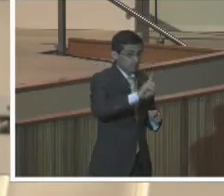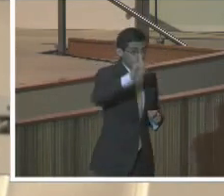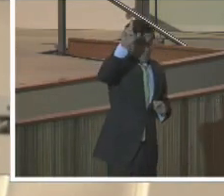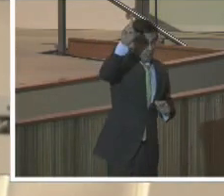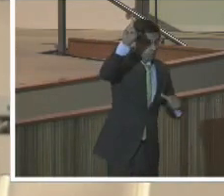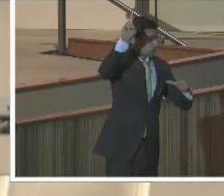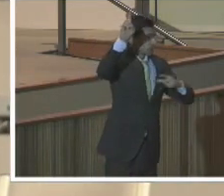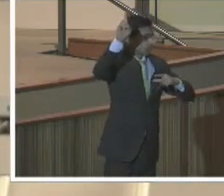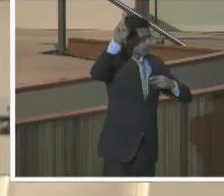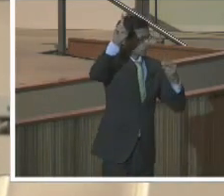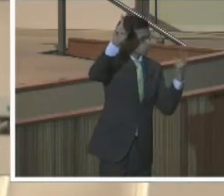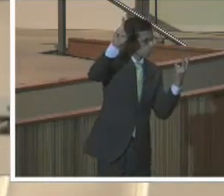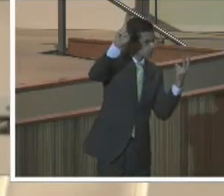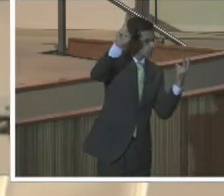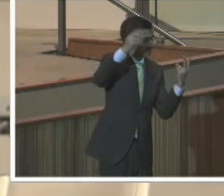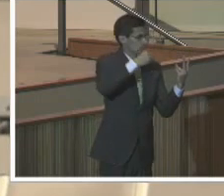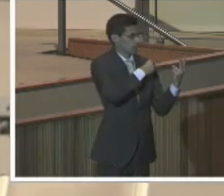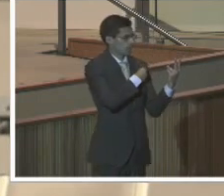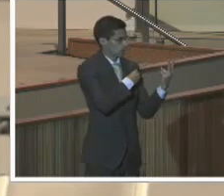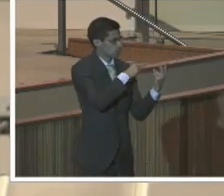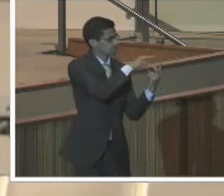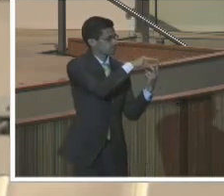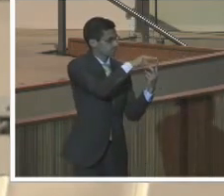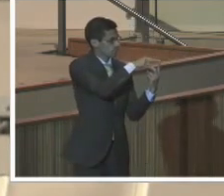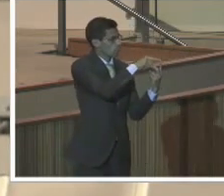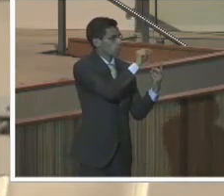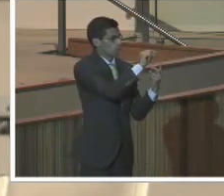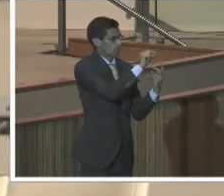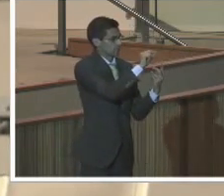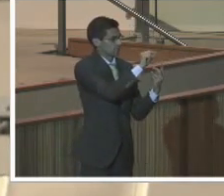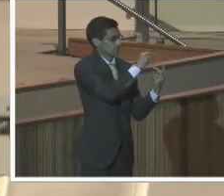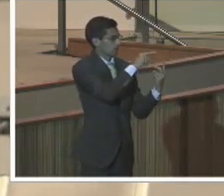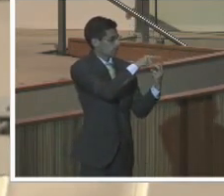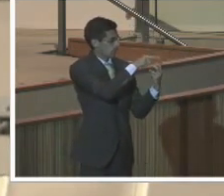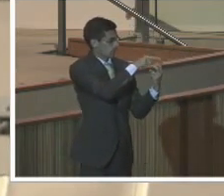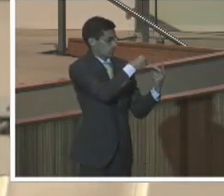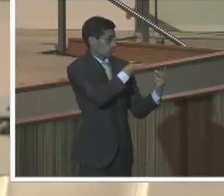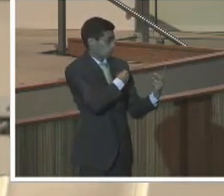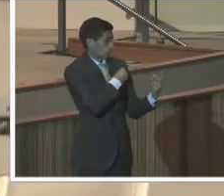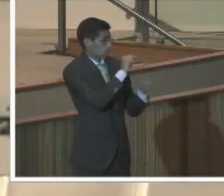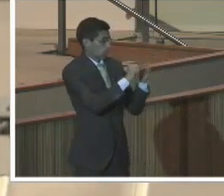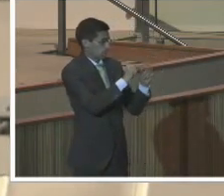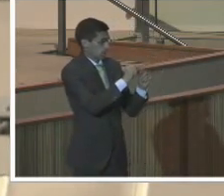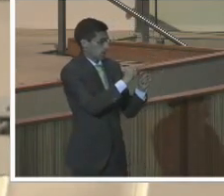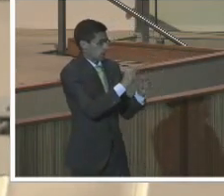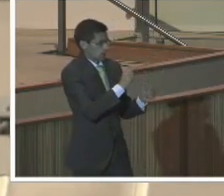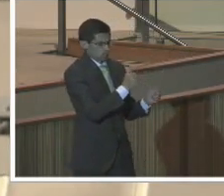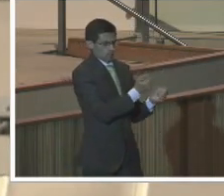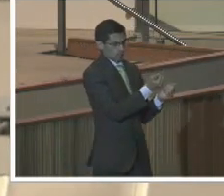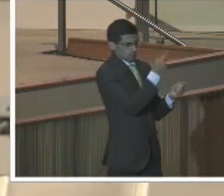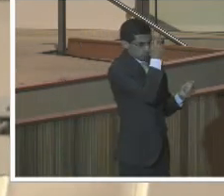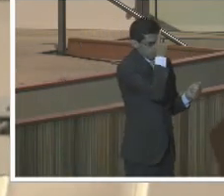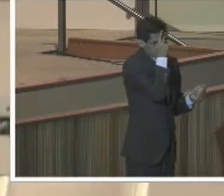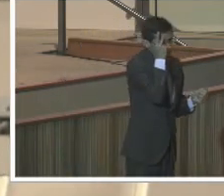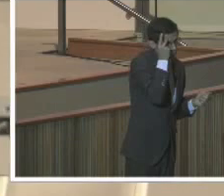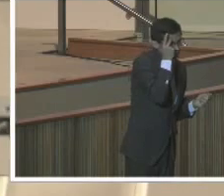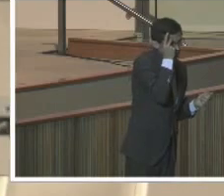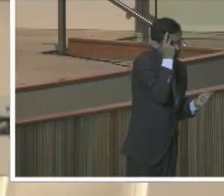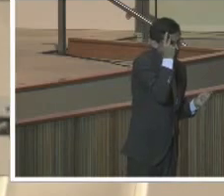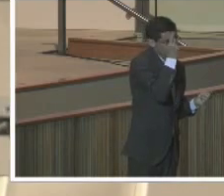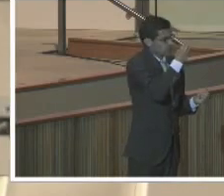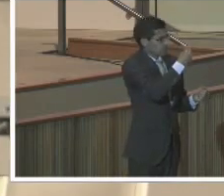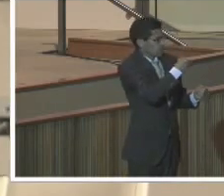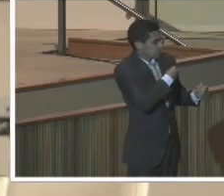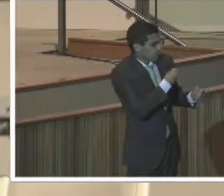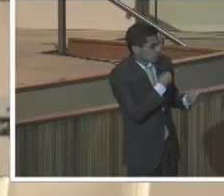tipos de pecadores. O primeiro tipo era aquele representado pelos publicanos e